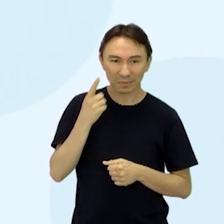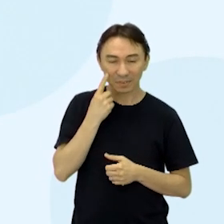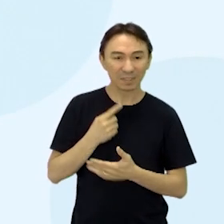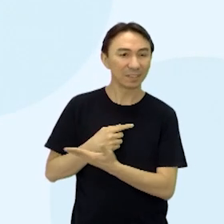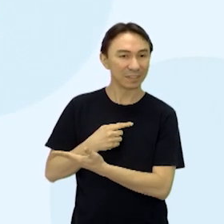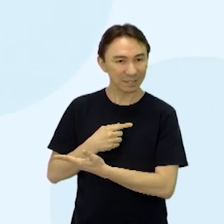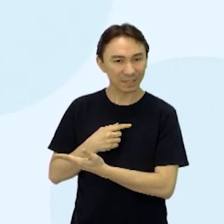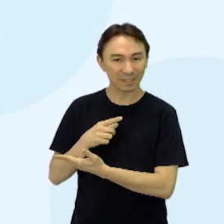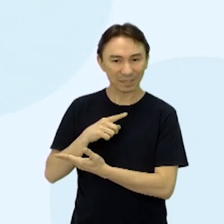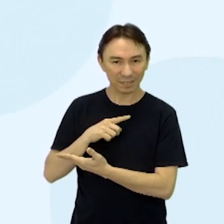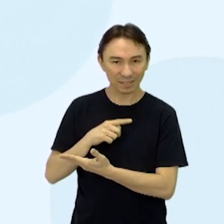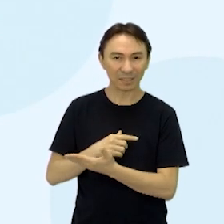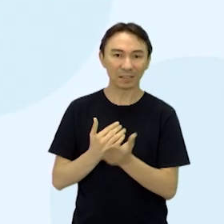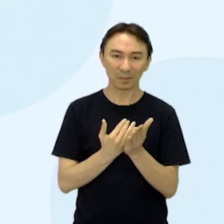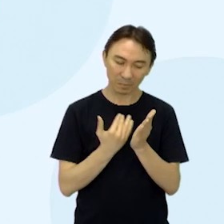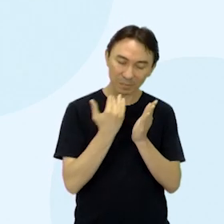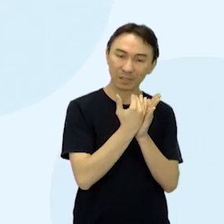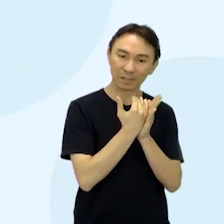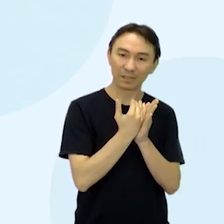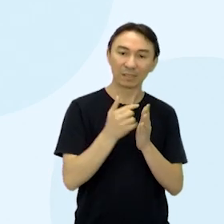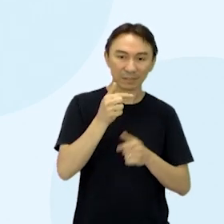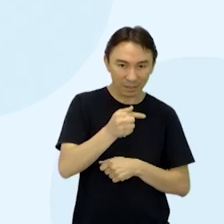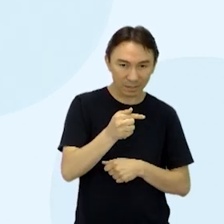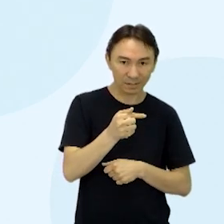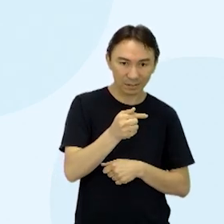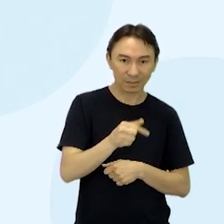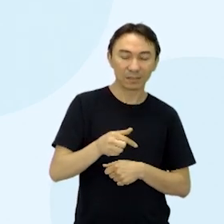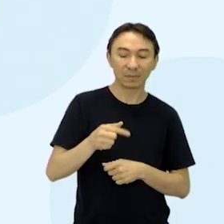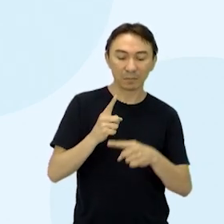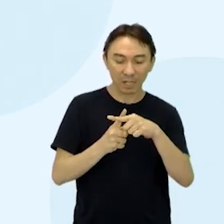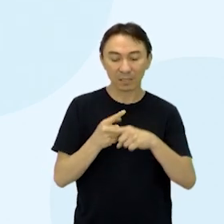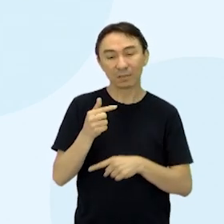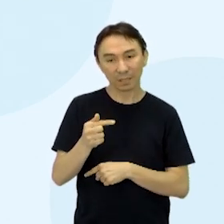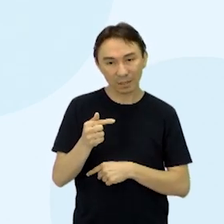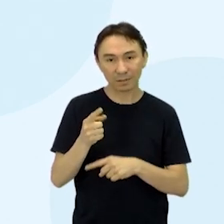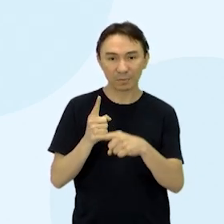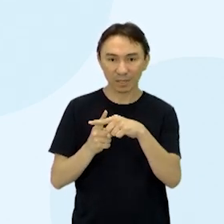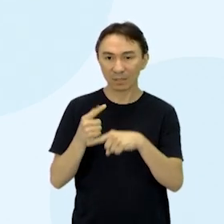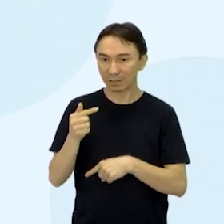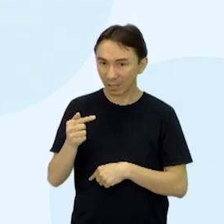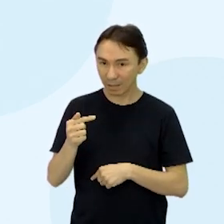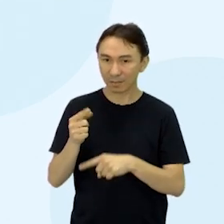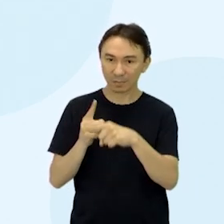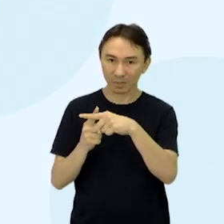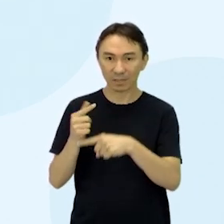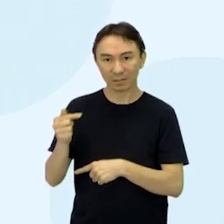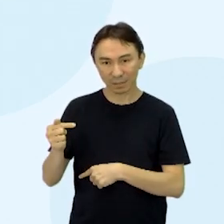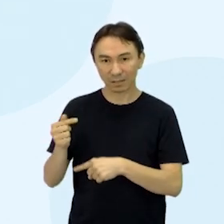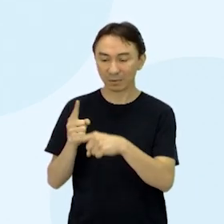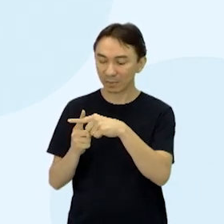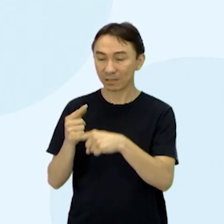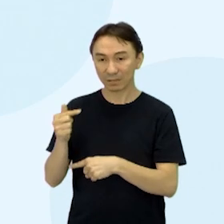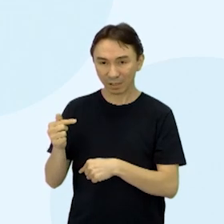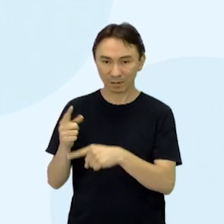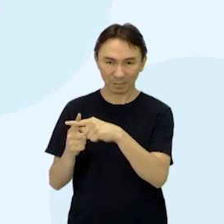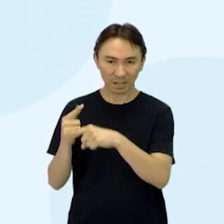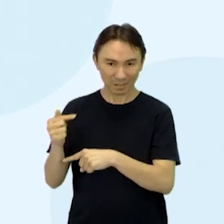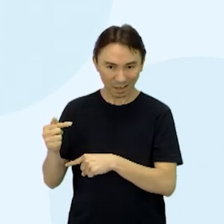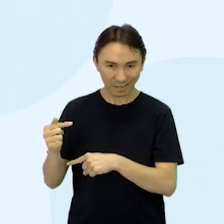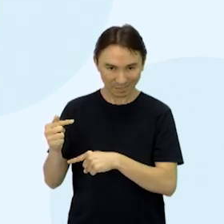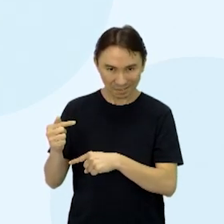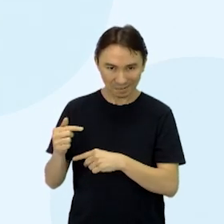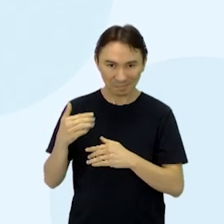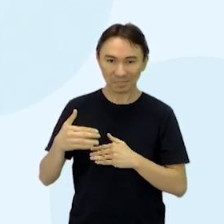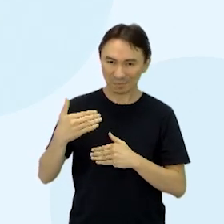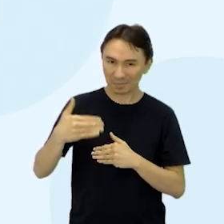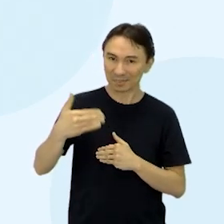7 em 7. Sim ou não? Sim. Então, 4 mais 7, 11. Depois, 11 mais 7 dá 18. E assim vai.